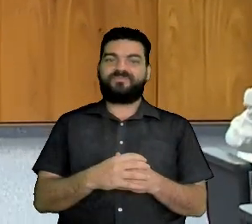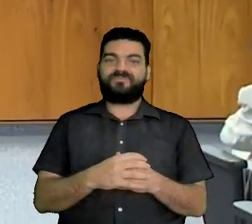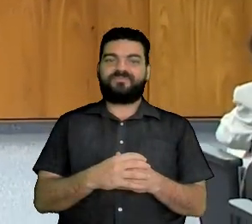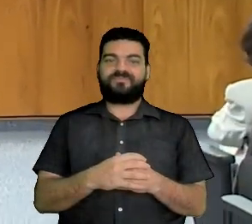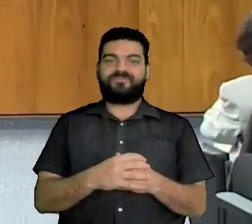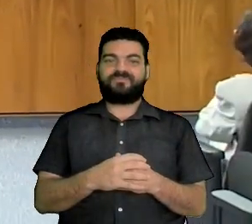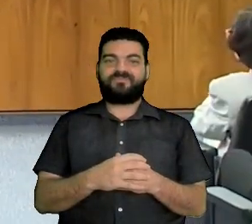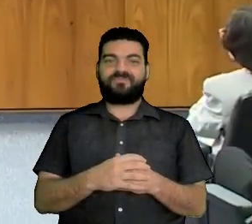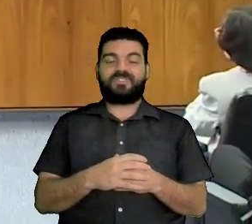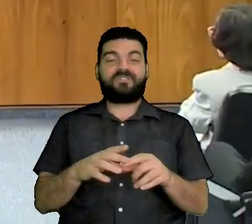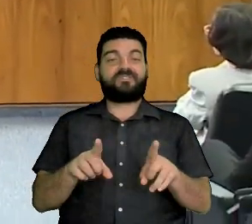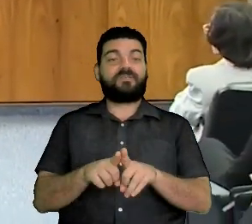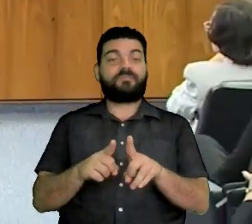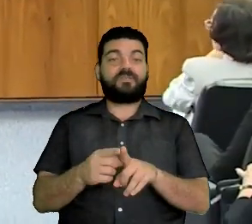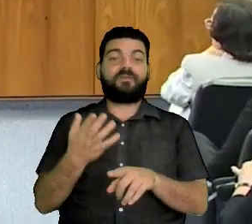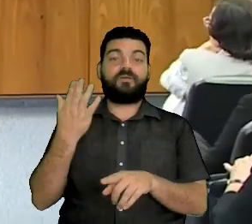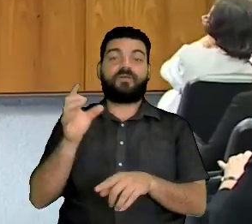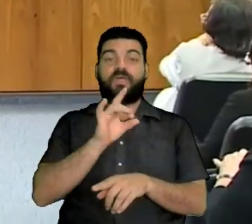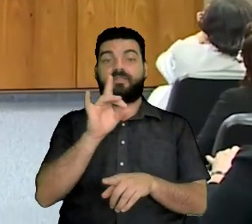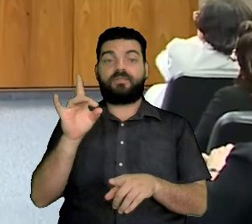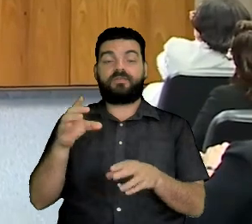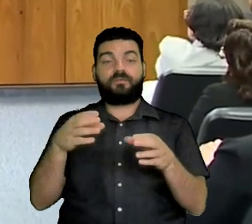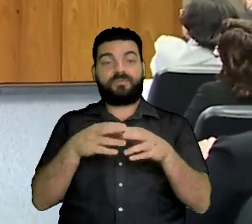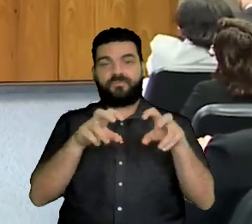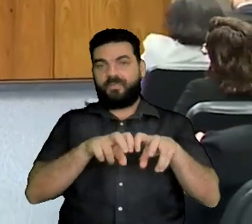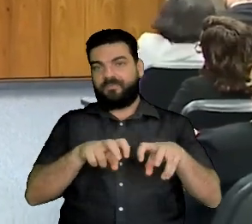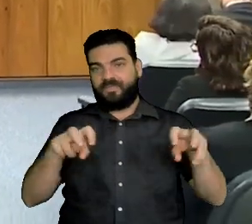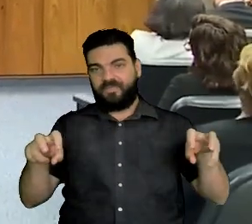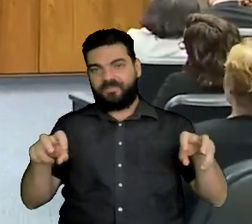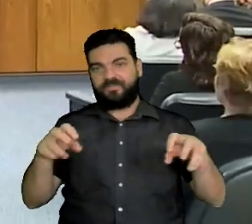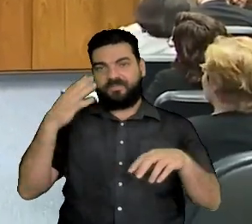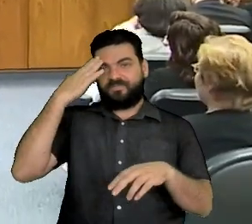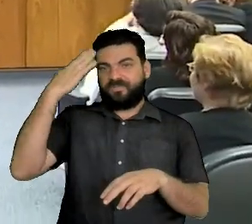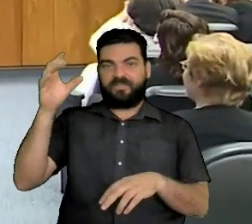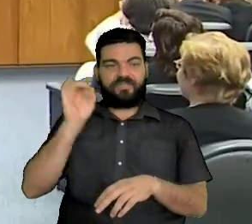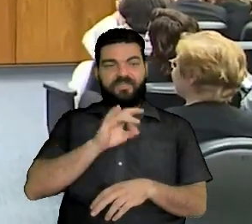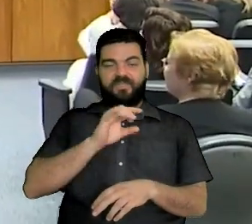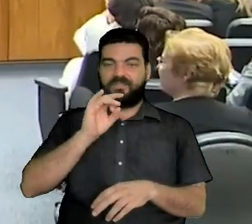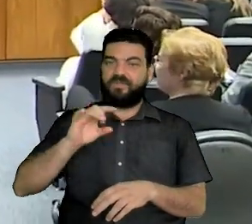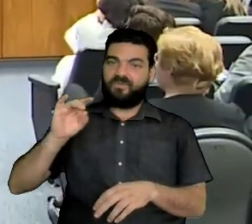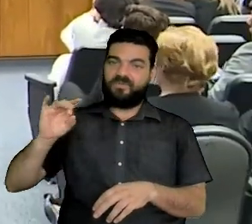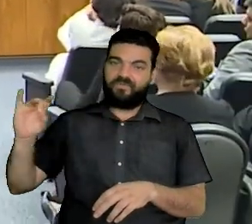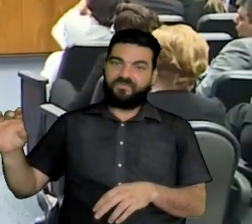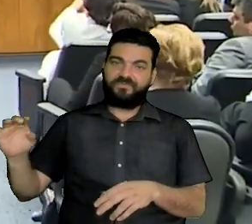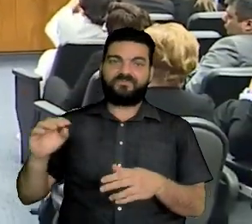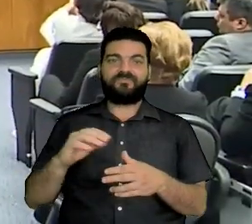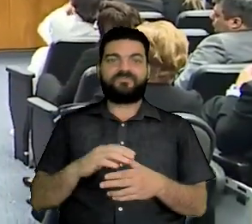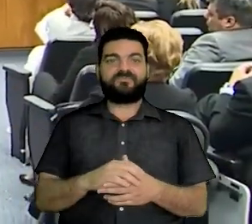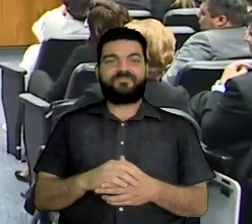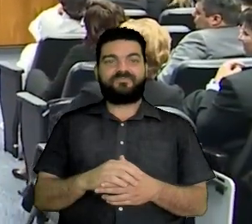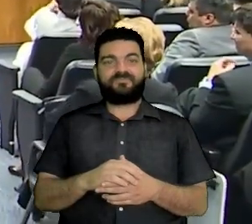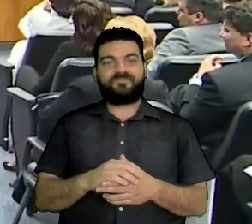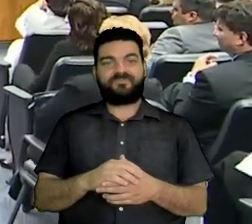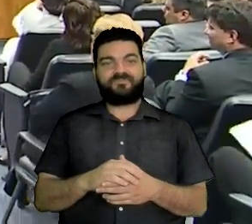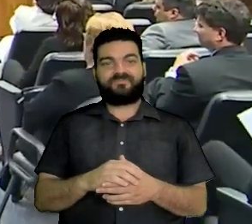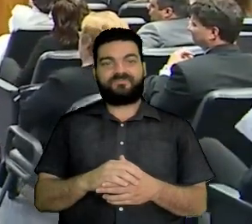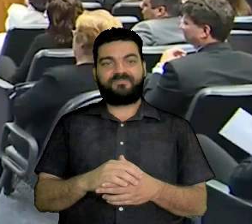minutos. Agradeço a presença de todos, e em especial aos membros da banca, doutora